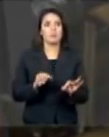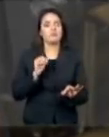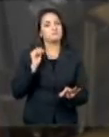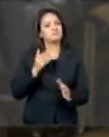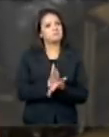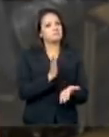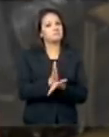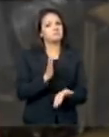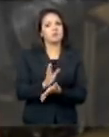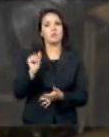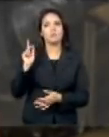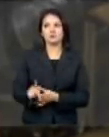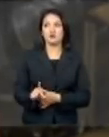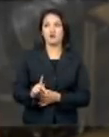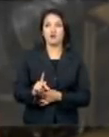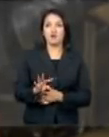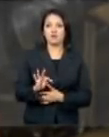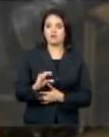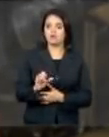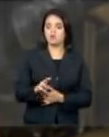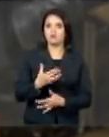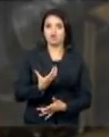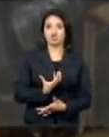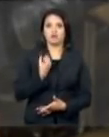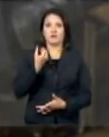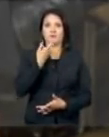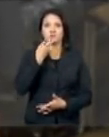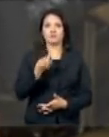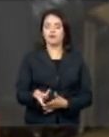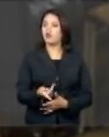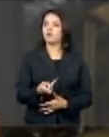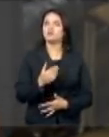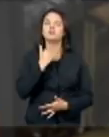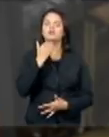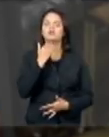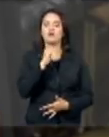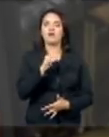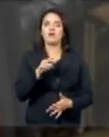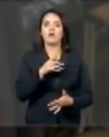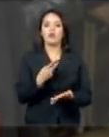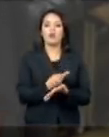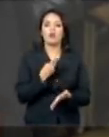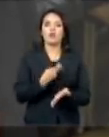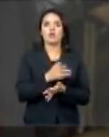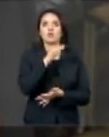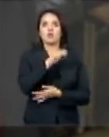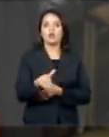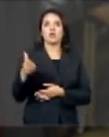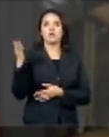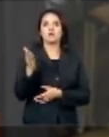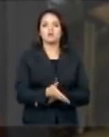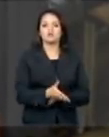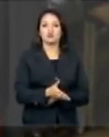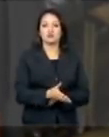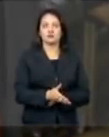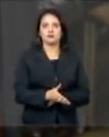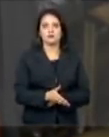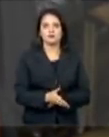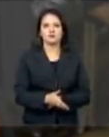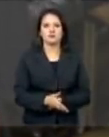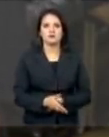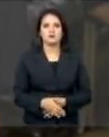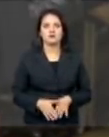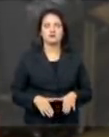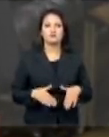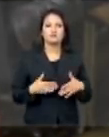goza se por tf jogando quando também assegurado decadencial para diminuir essa verdadeira uma lara é contra